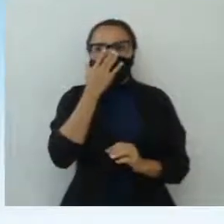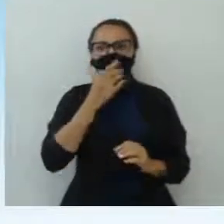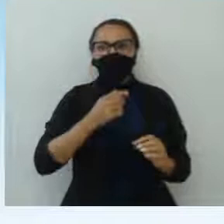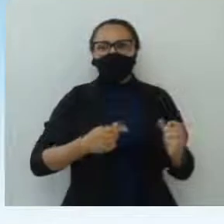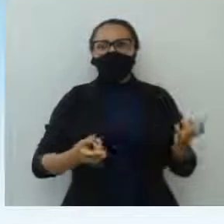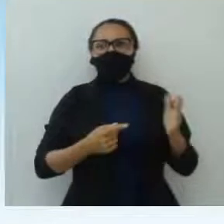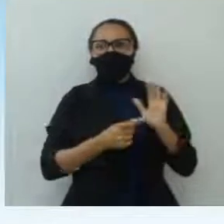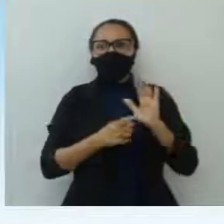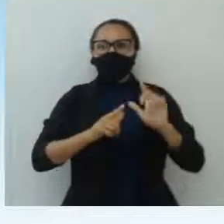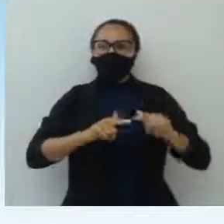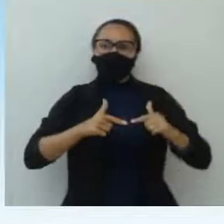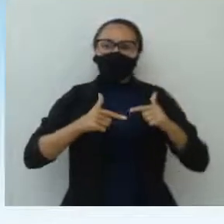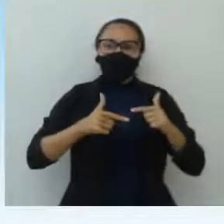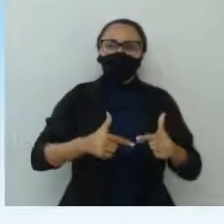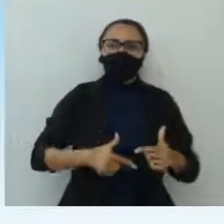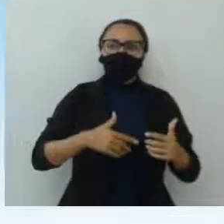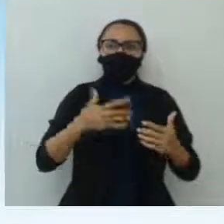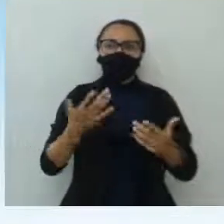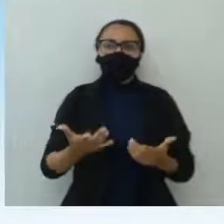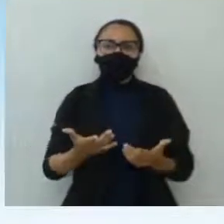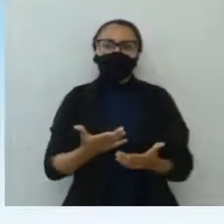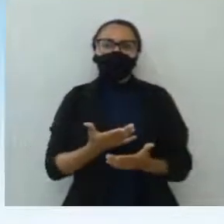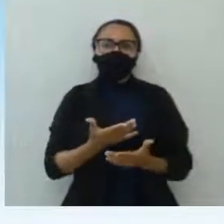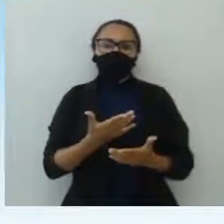luta contra essa mecanização